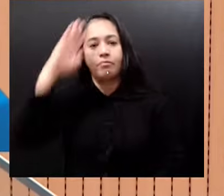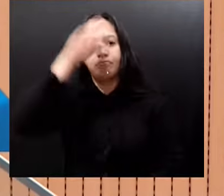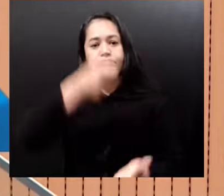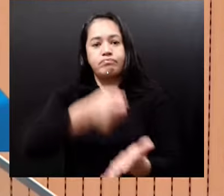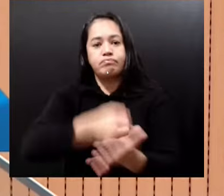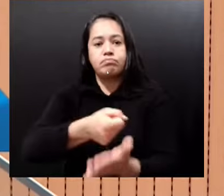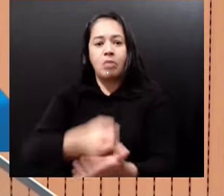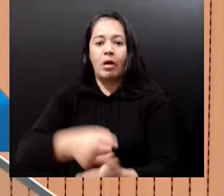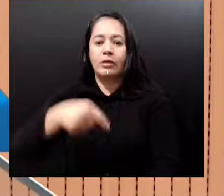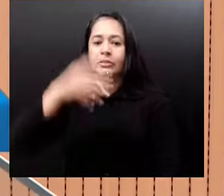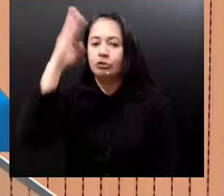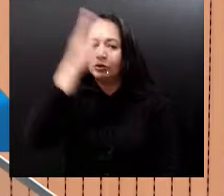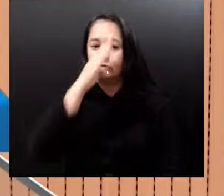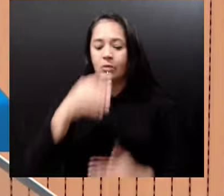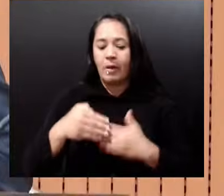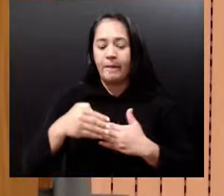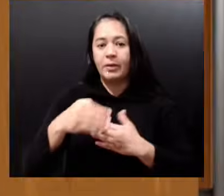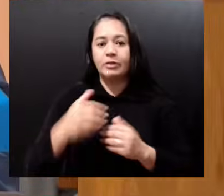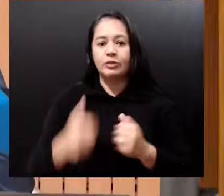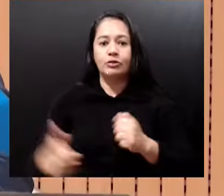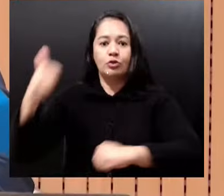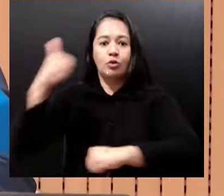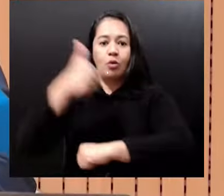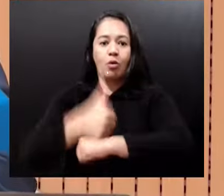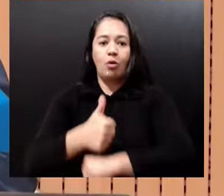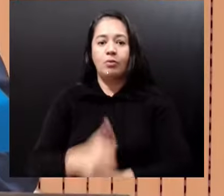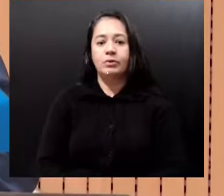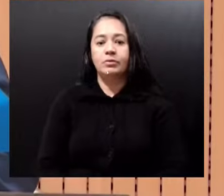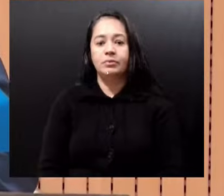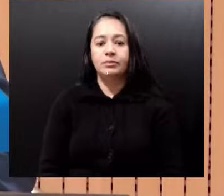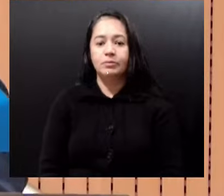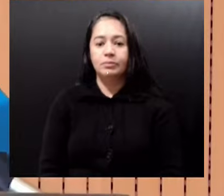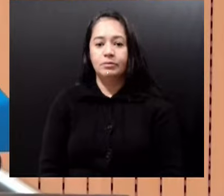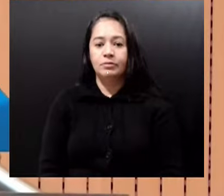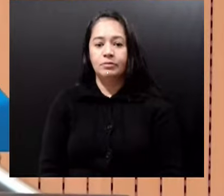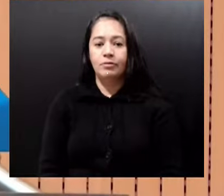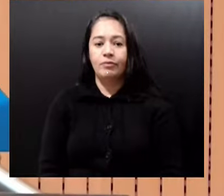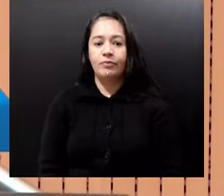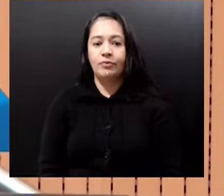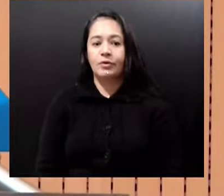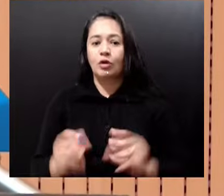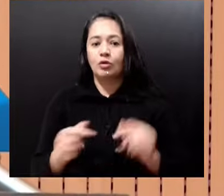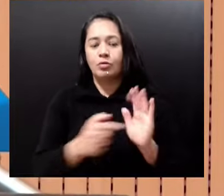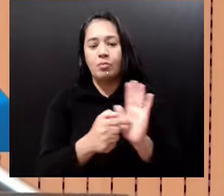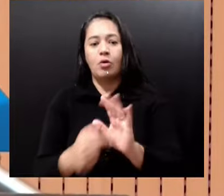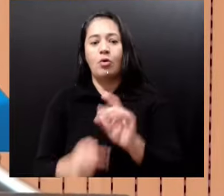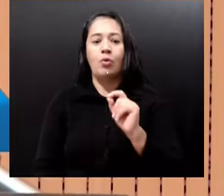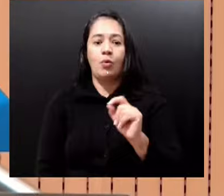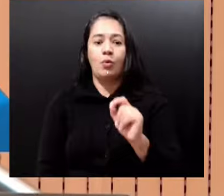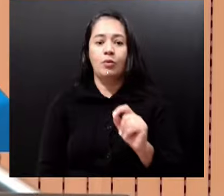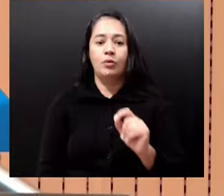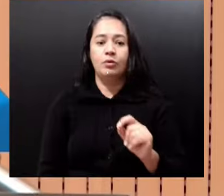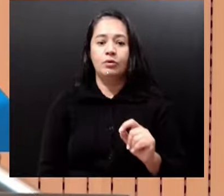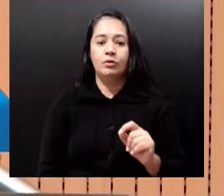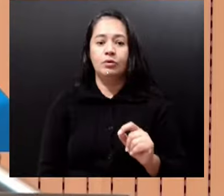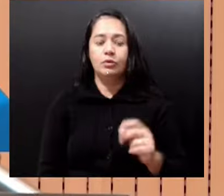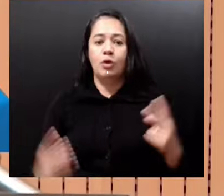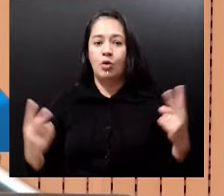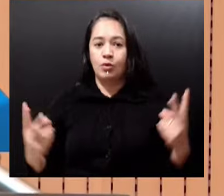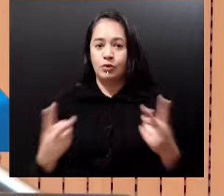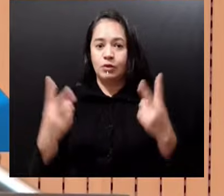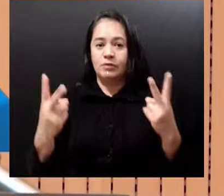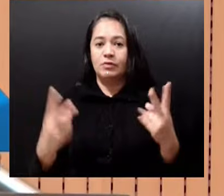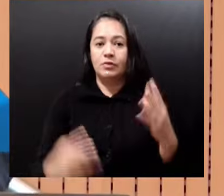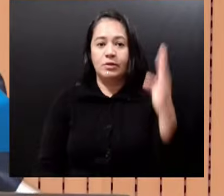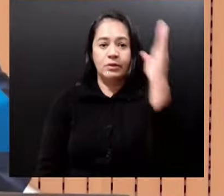partir do golpe de 64. Tudo isso mostra que, mais uma vez, os valores aqui no Brasil